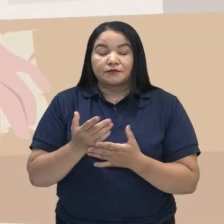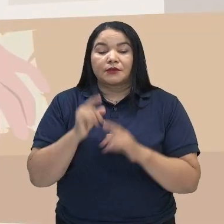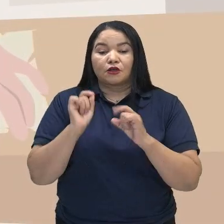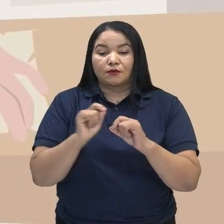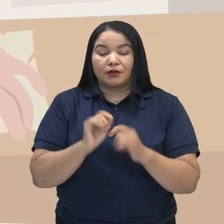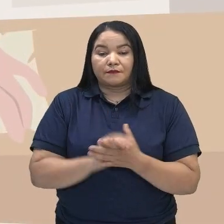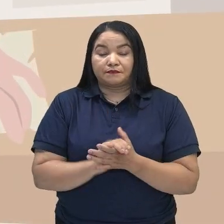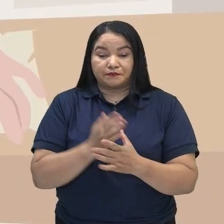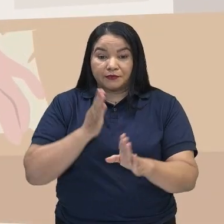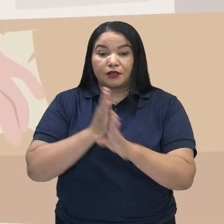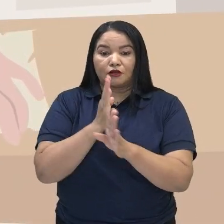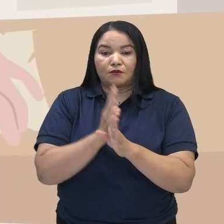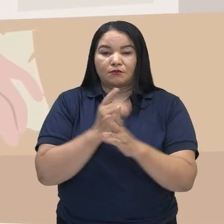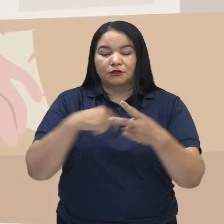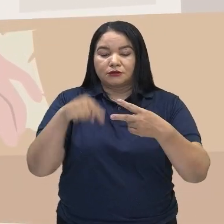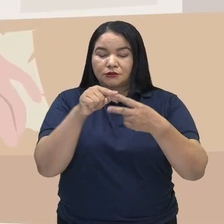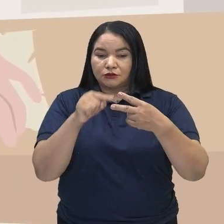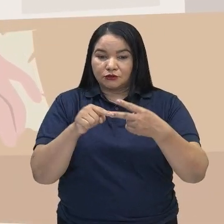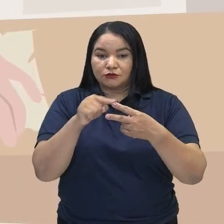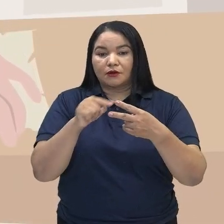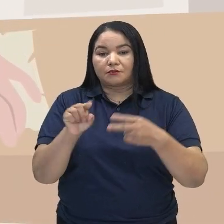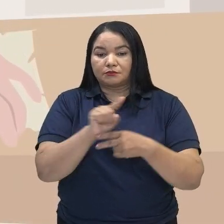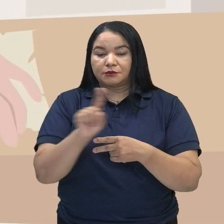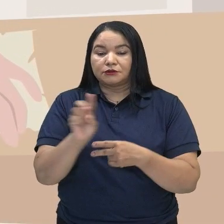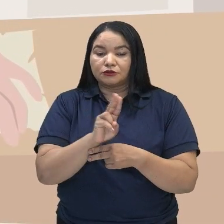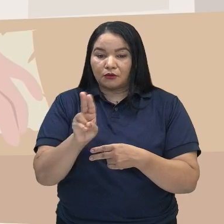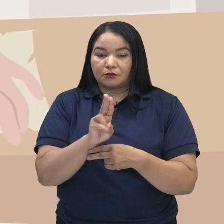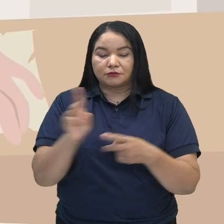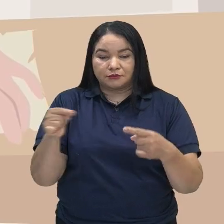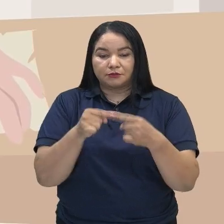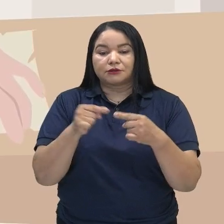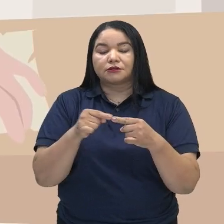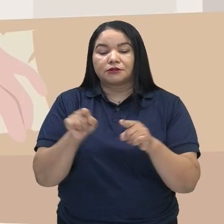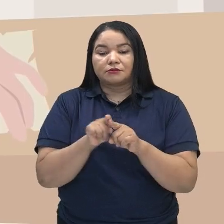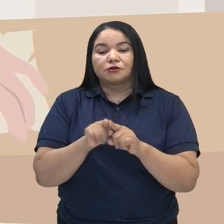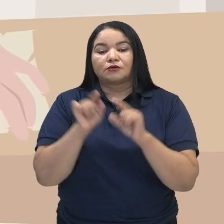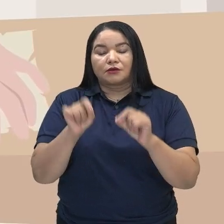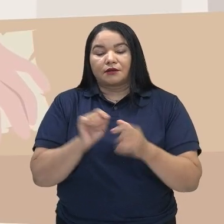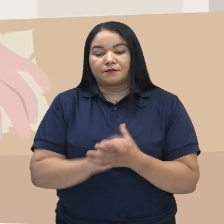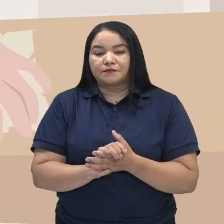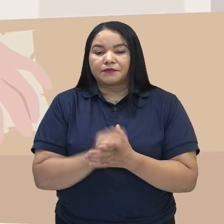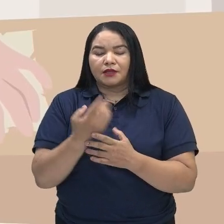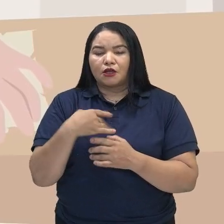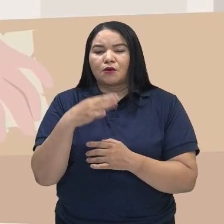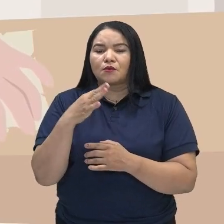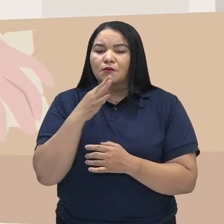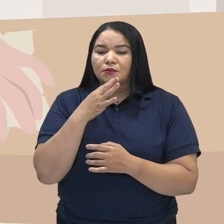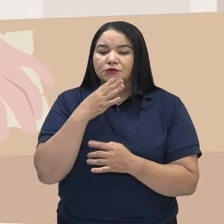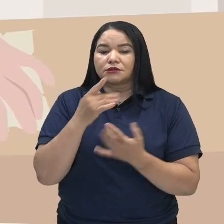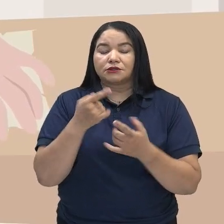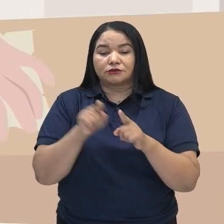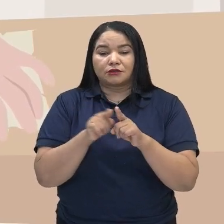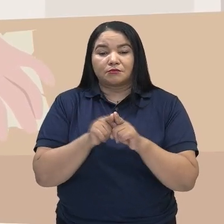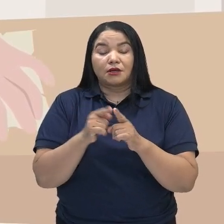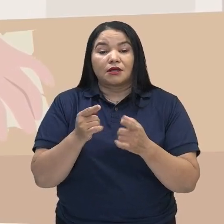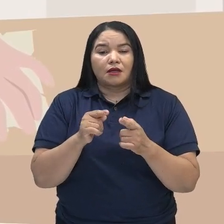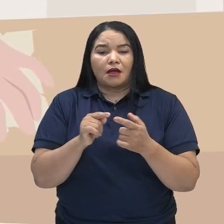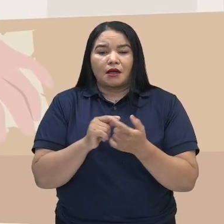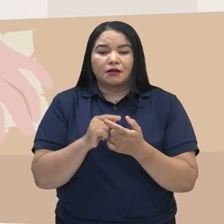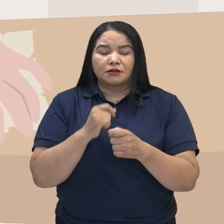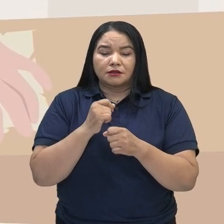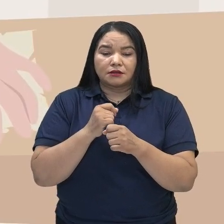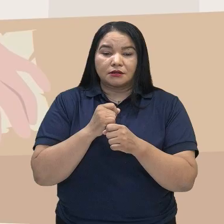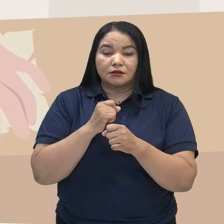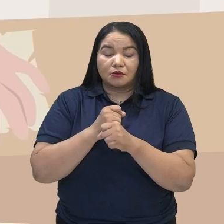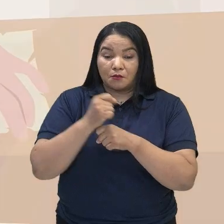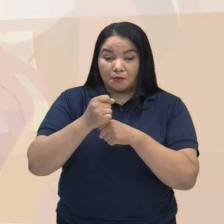atribuída a descoberta do teorema que leva seu nome, embora esse teorema tenha sido conhecido pelos babilônios mais de 1